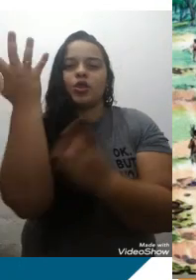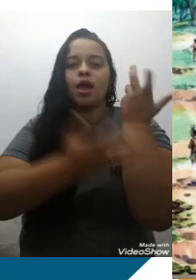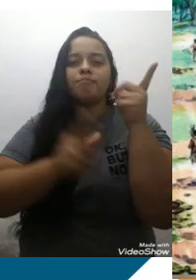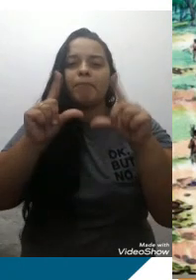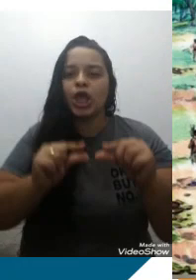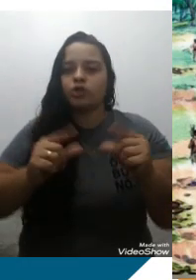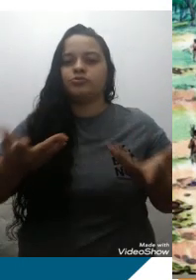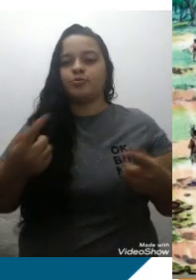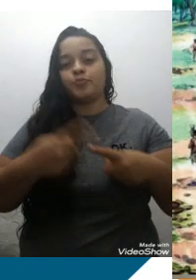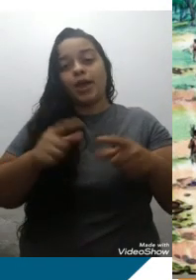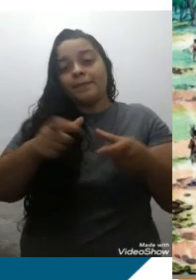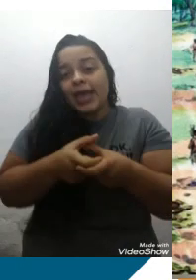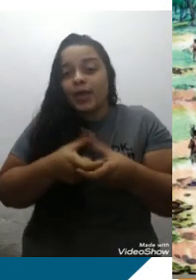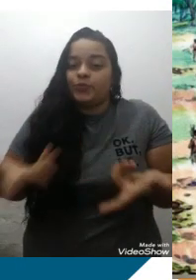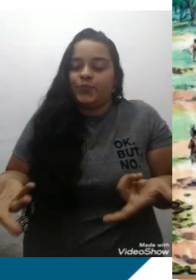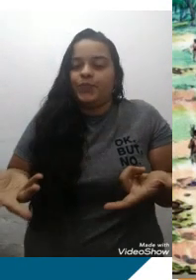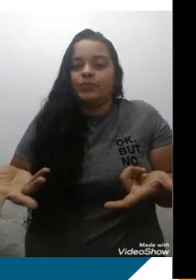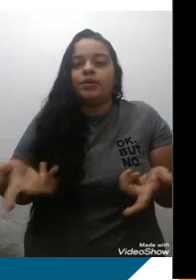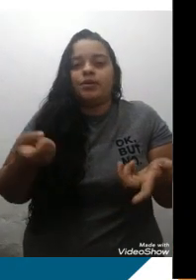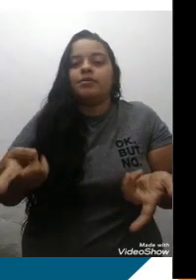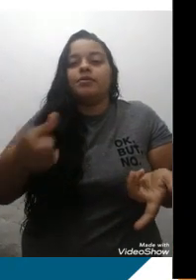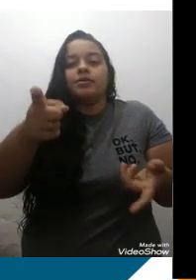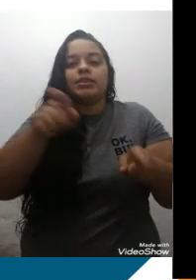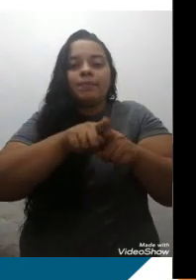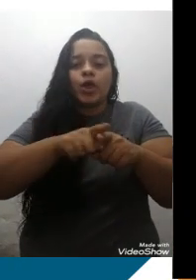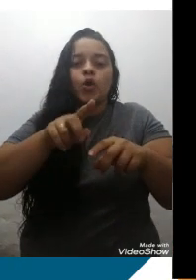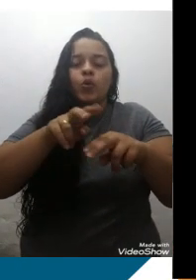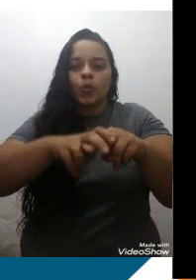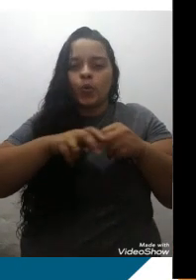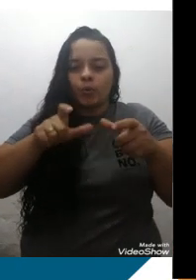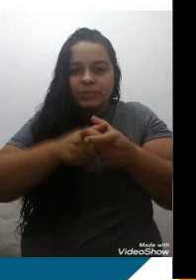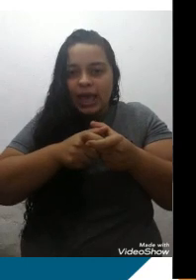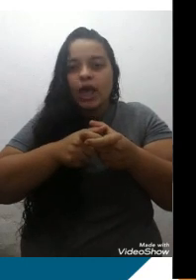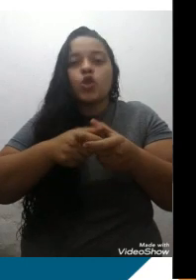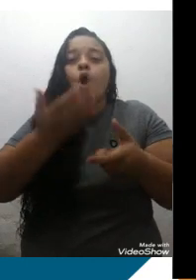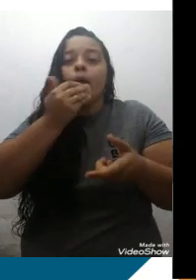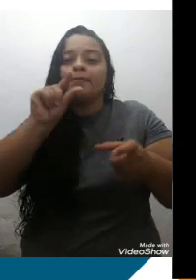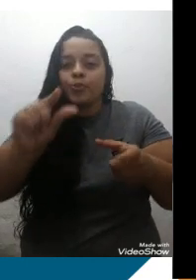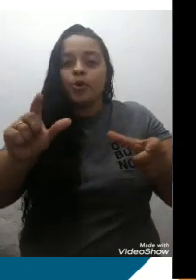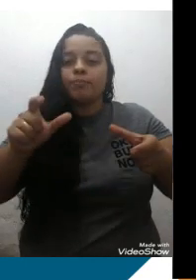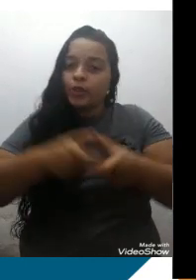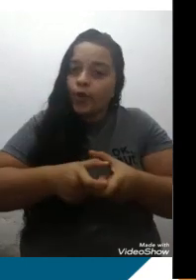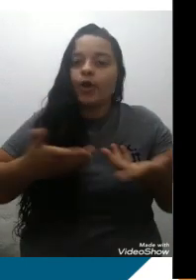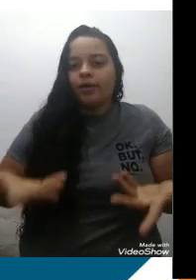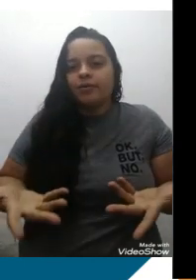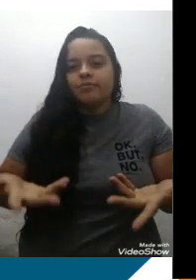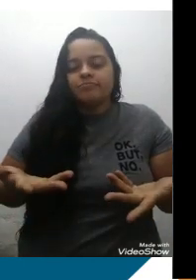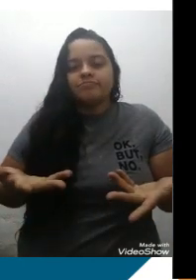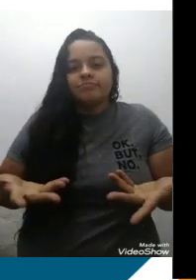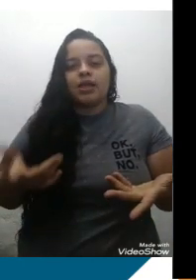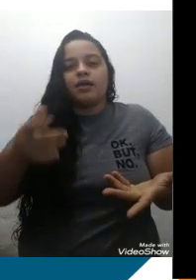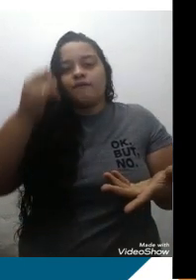ambiente. E o fato de que seus grupos eram muito menores também fazia com que o consumo de recursos naturais fosse muito menor. Então,